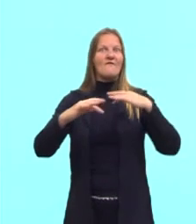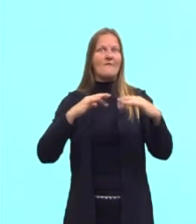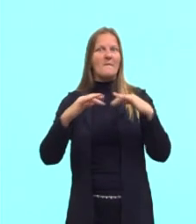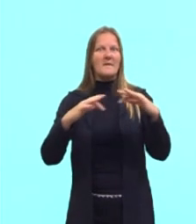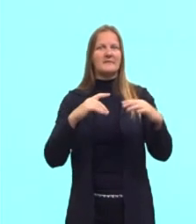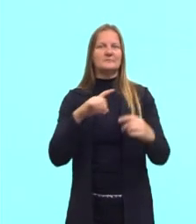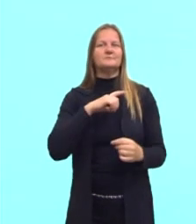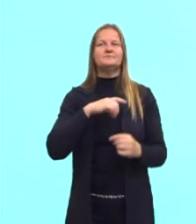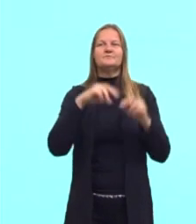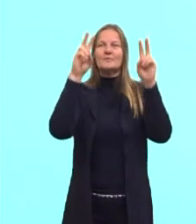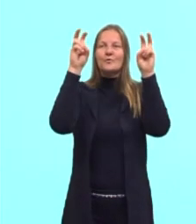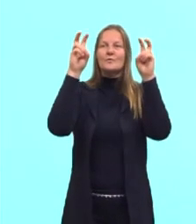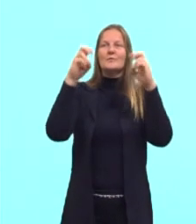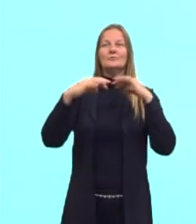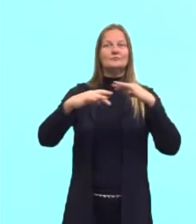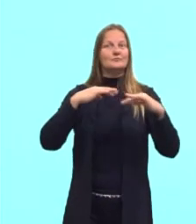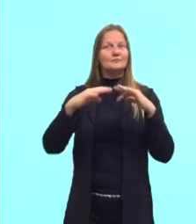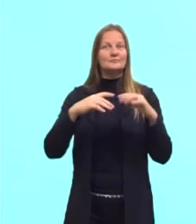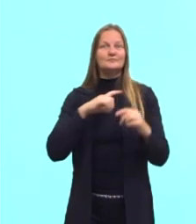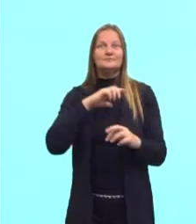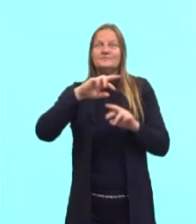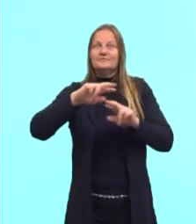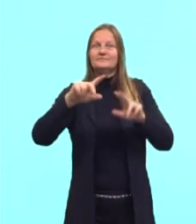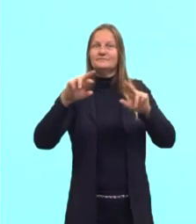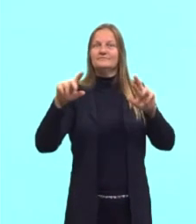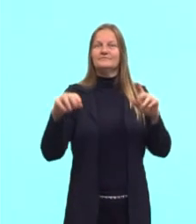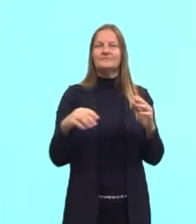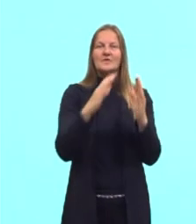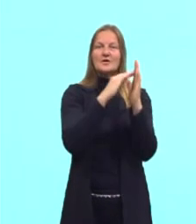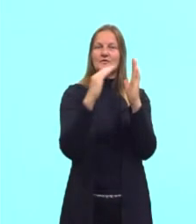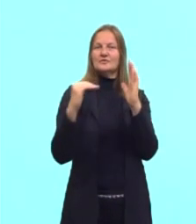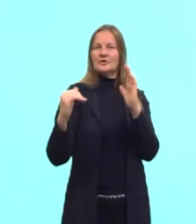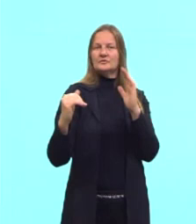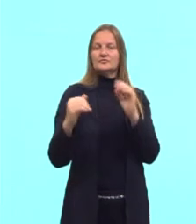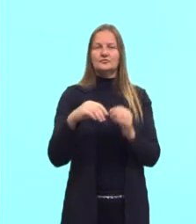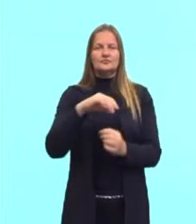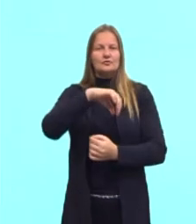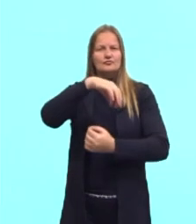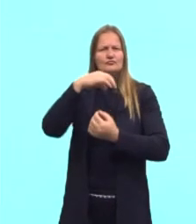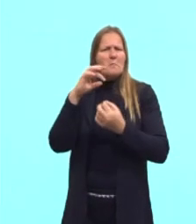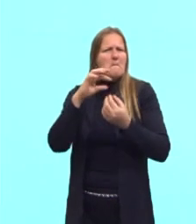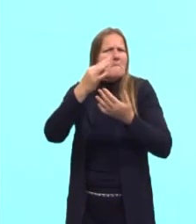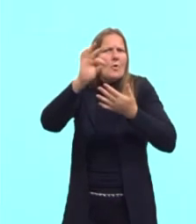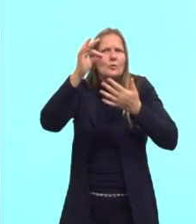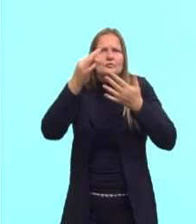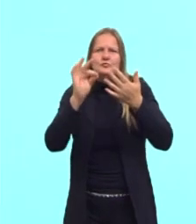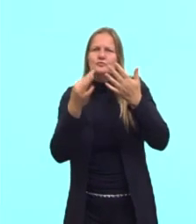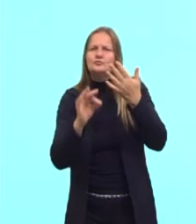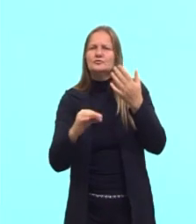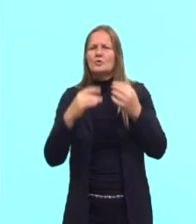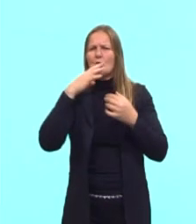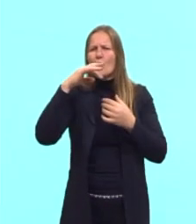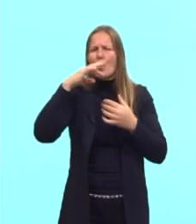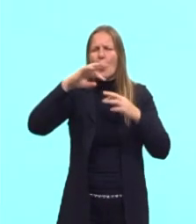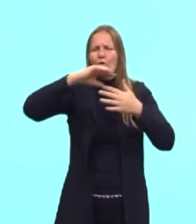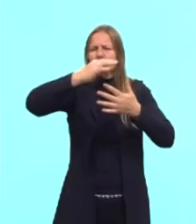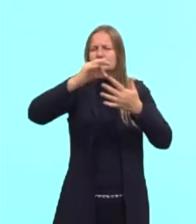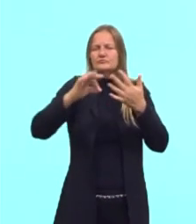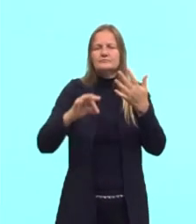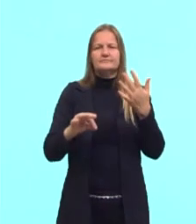que ilustra o título no Barroco nós temos uma estética cheia Dia donos né cheia de decoração